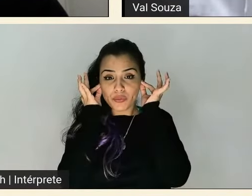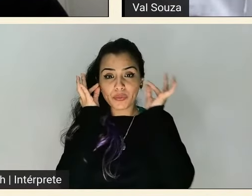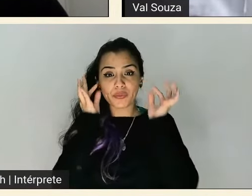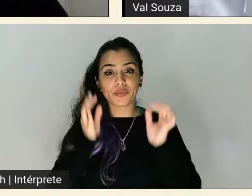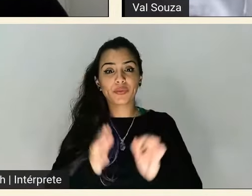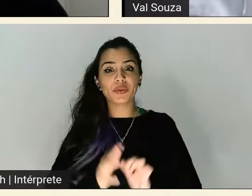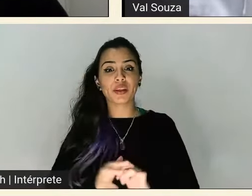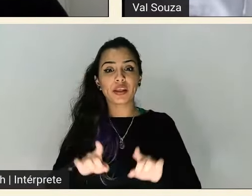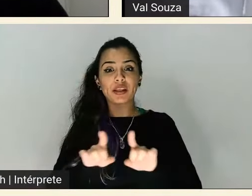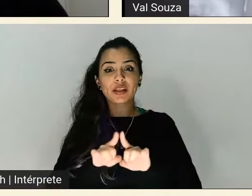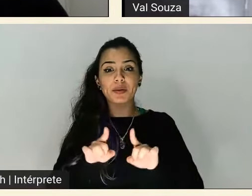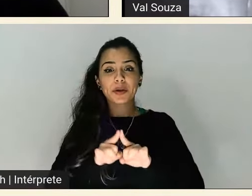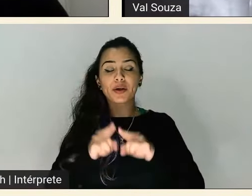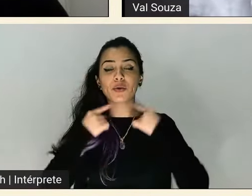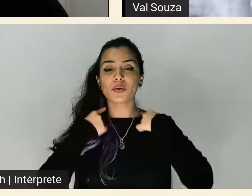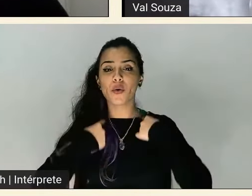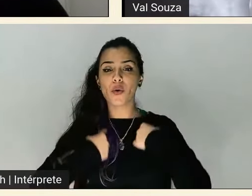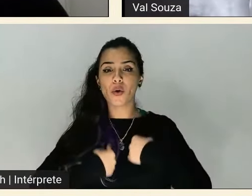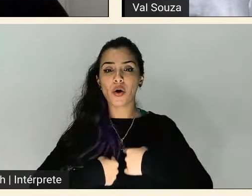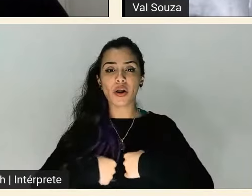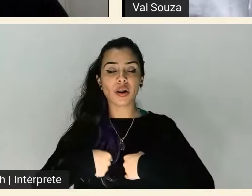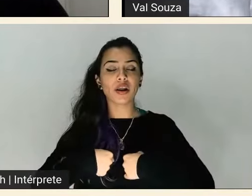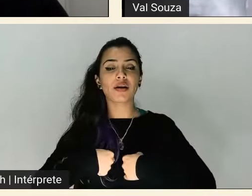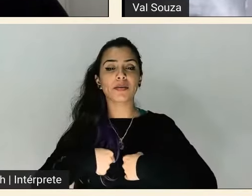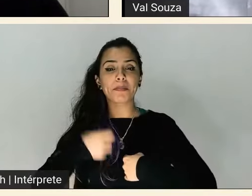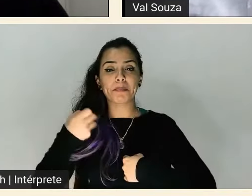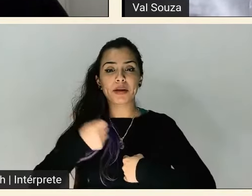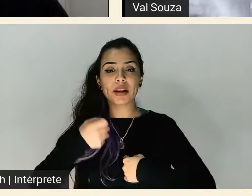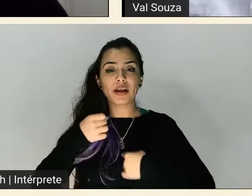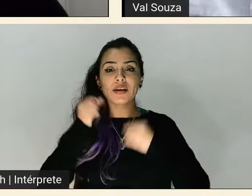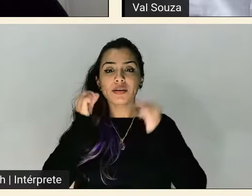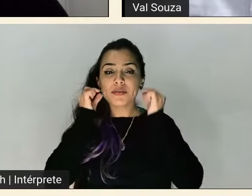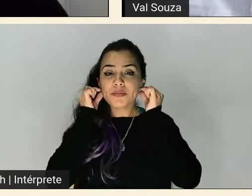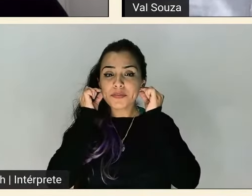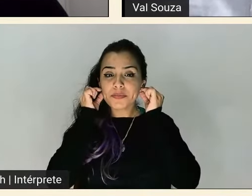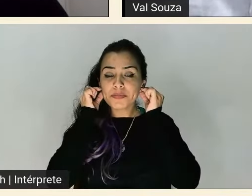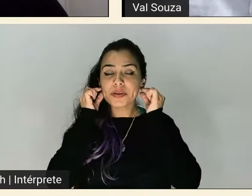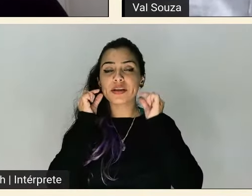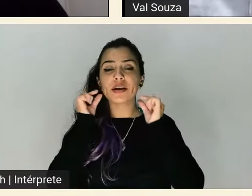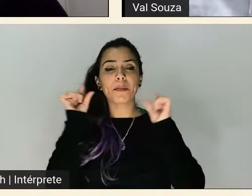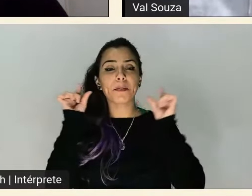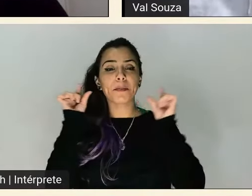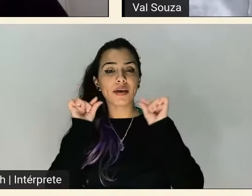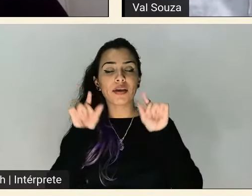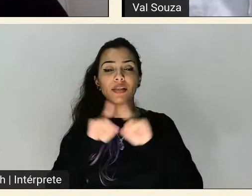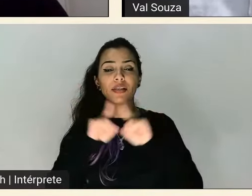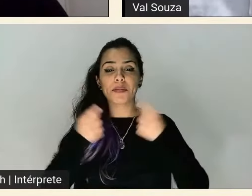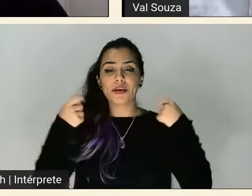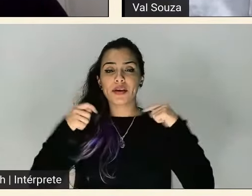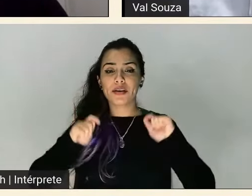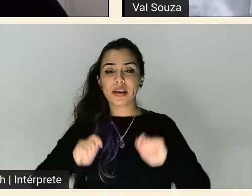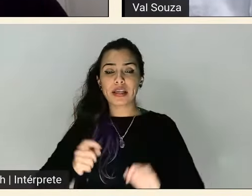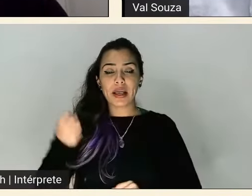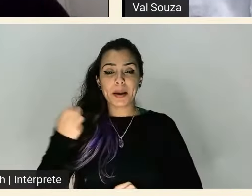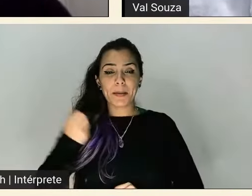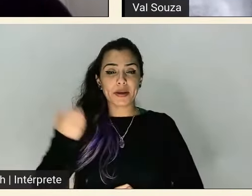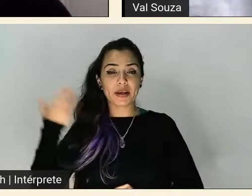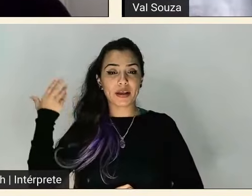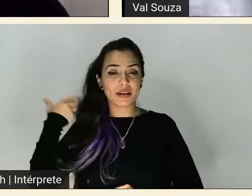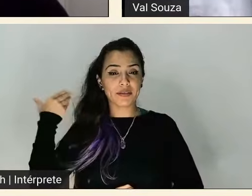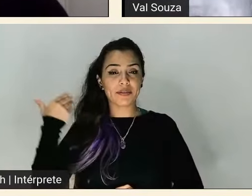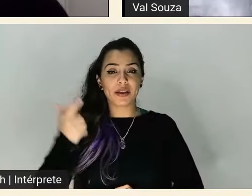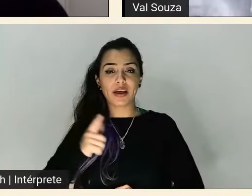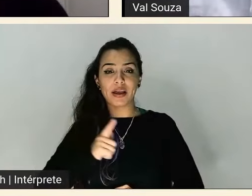intra-auriculares, brancos. Os meus brincos são pequenos e eu visto uma camisa branca. Ao fundo, preso na parede,